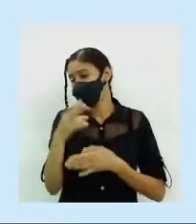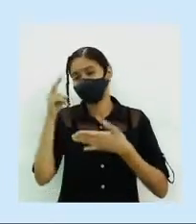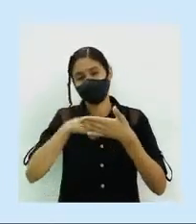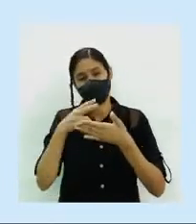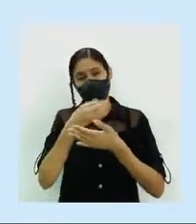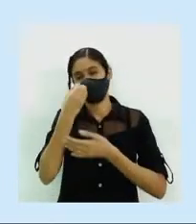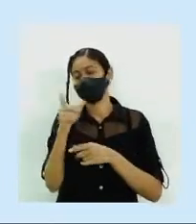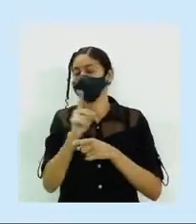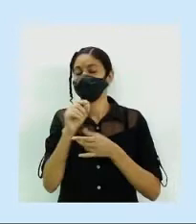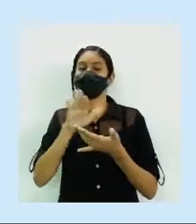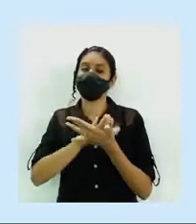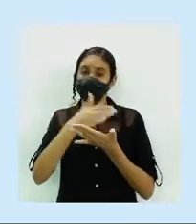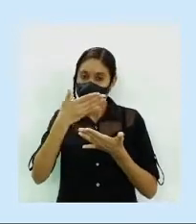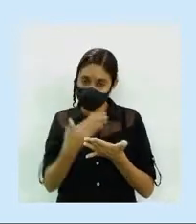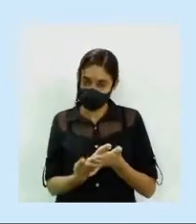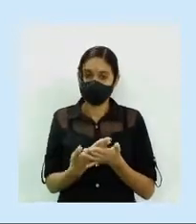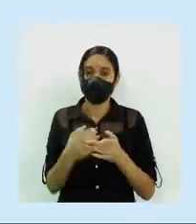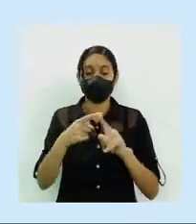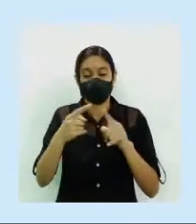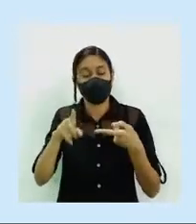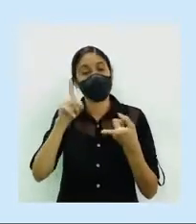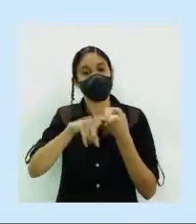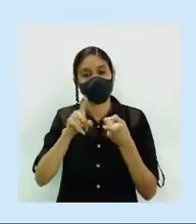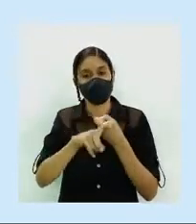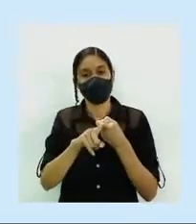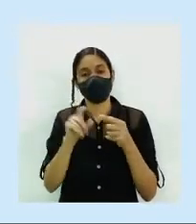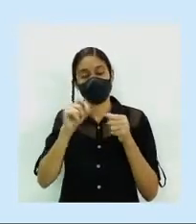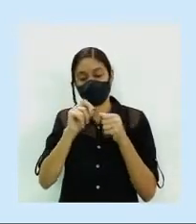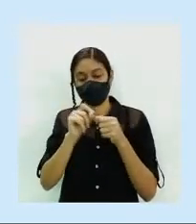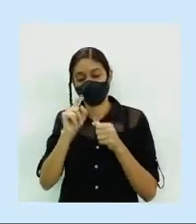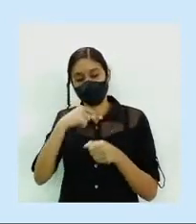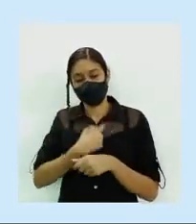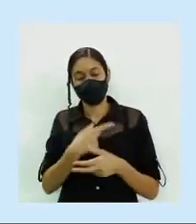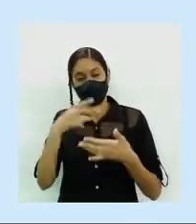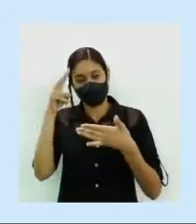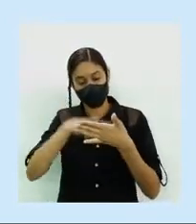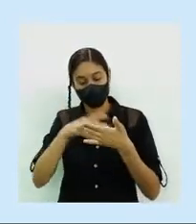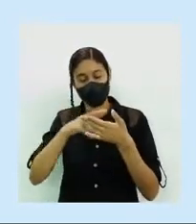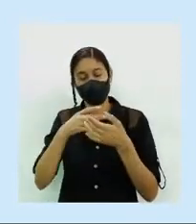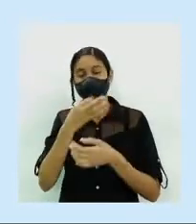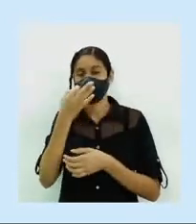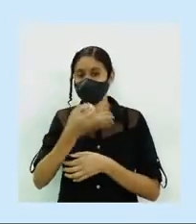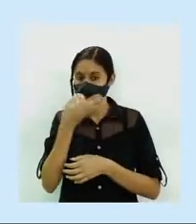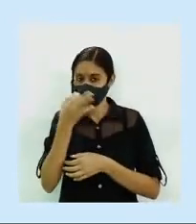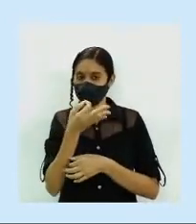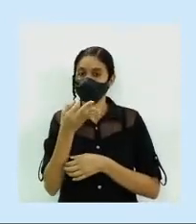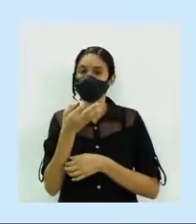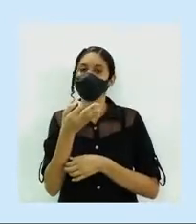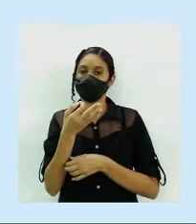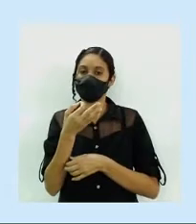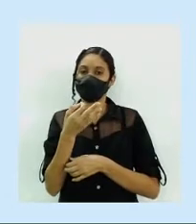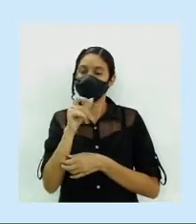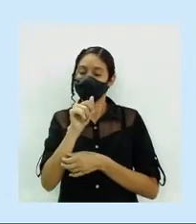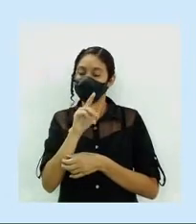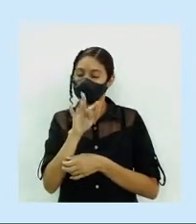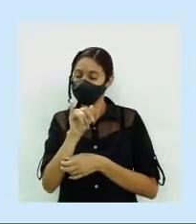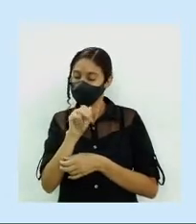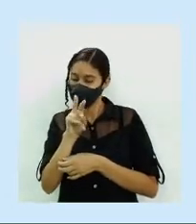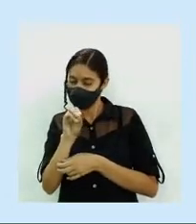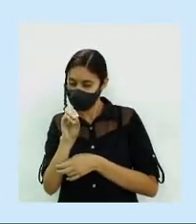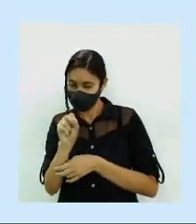leitura e interpretação, mas também se tornar leitores críticos e ativos da